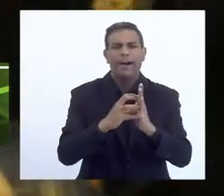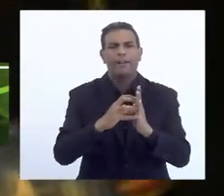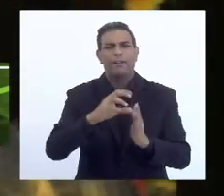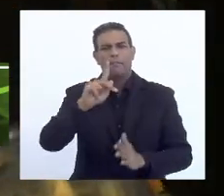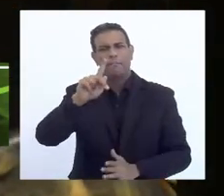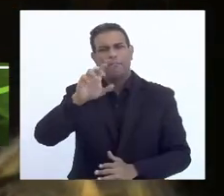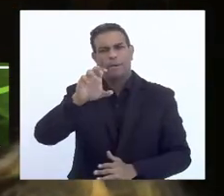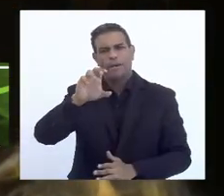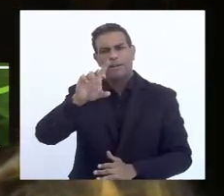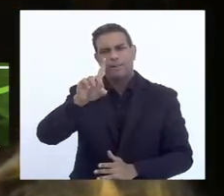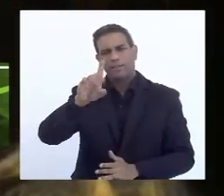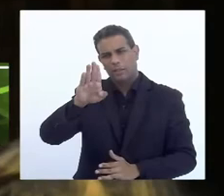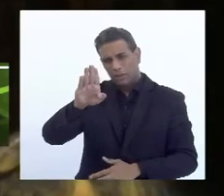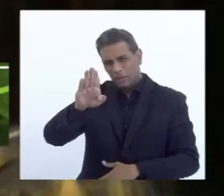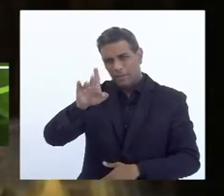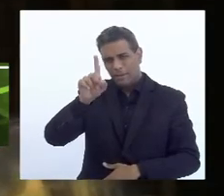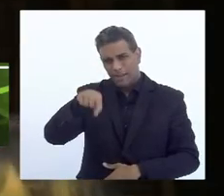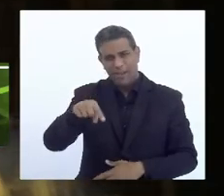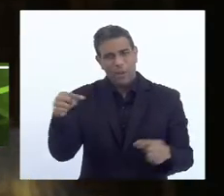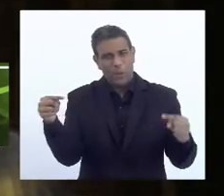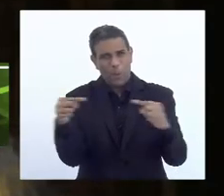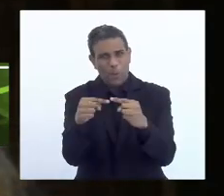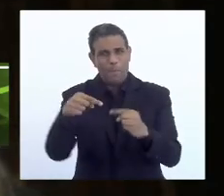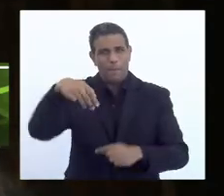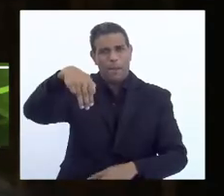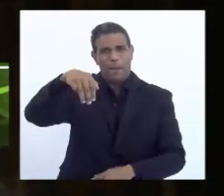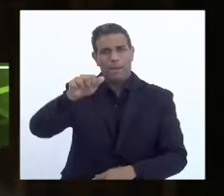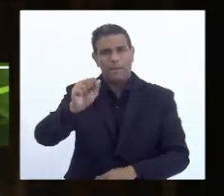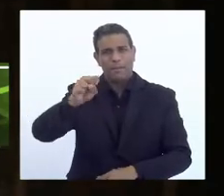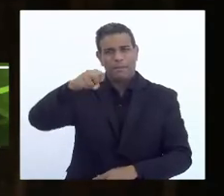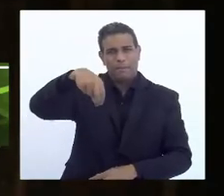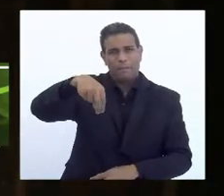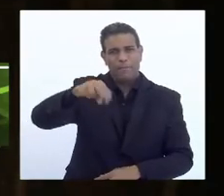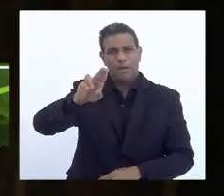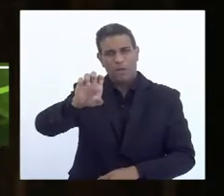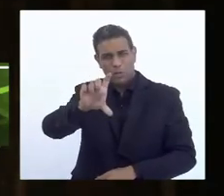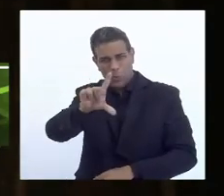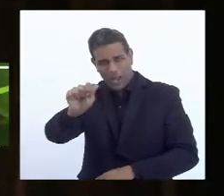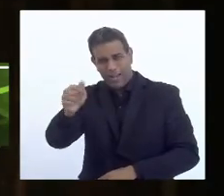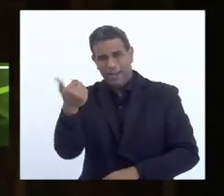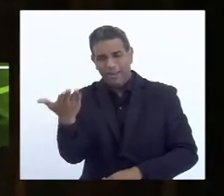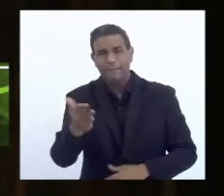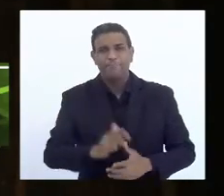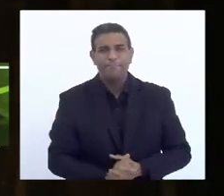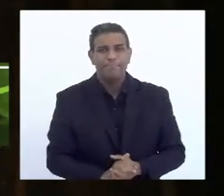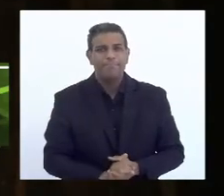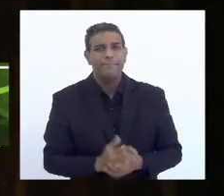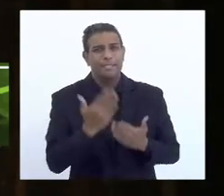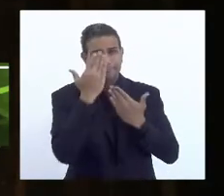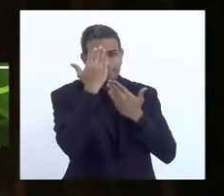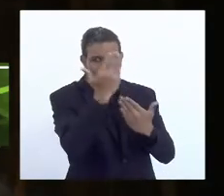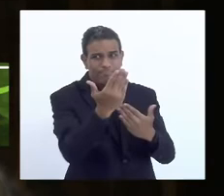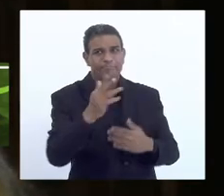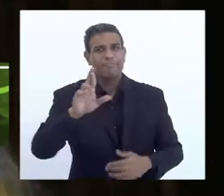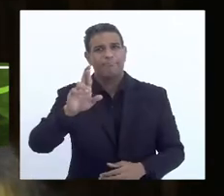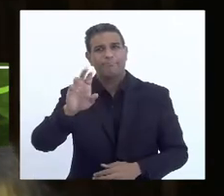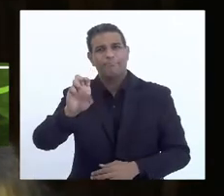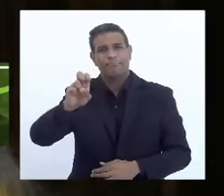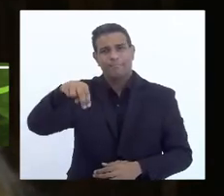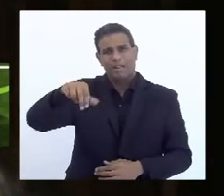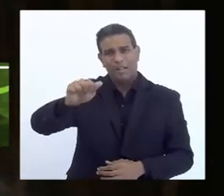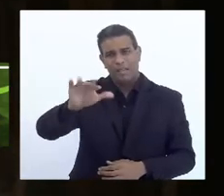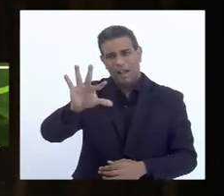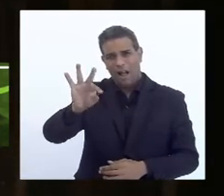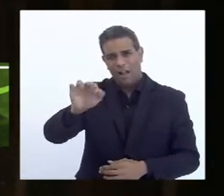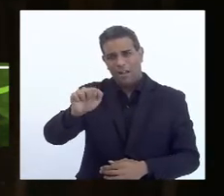PCdoB, e quando a pessoa não conhece, eu falo partido de Manuela, ué. É, a querida Renata, que também é uma grande combativa,